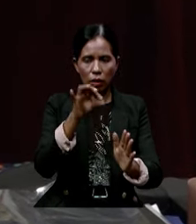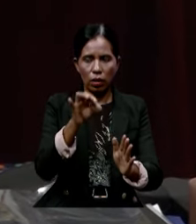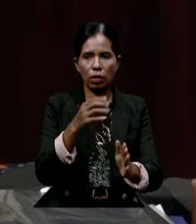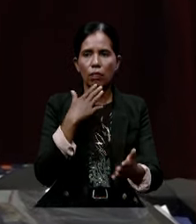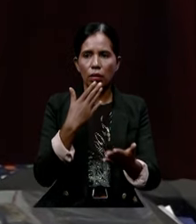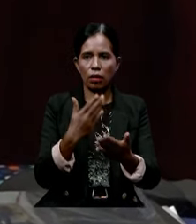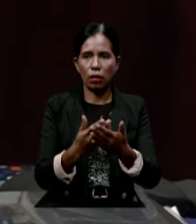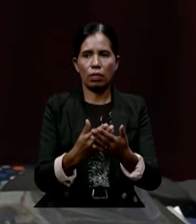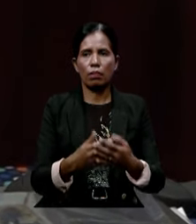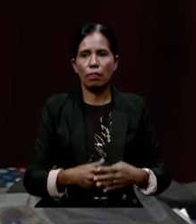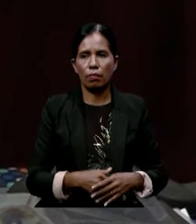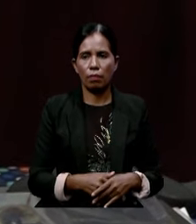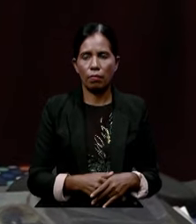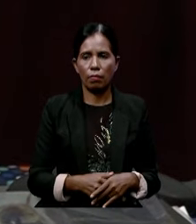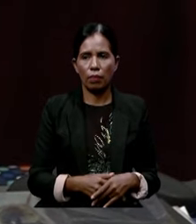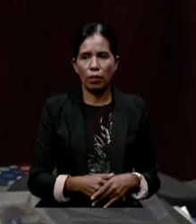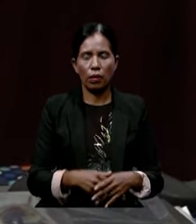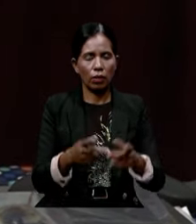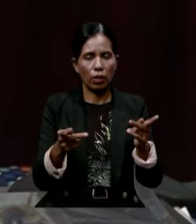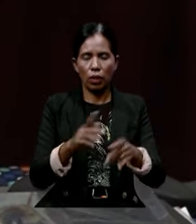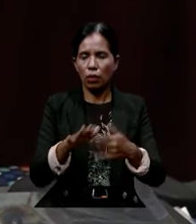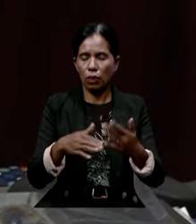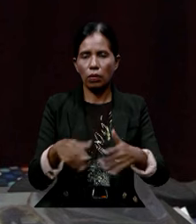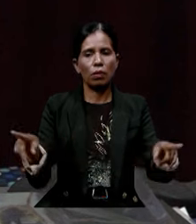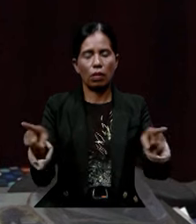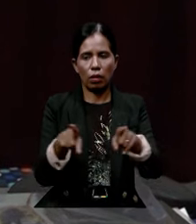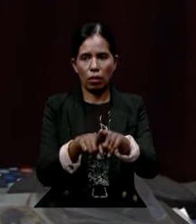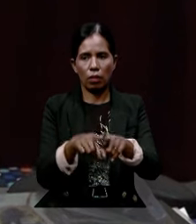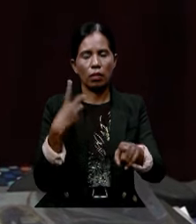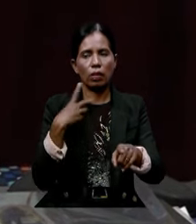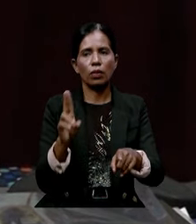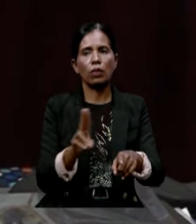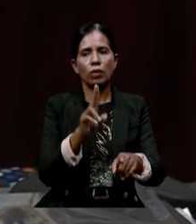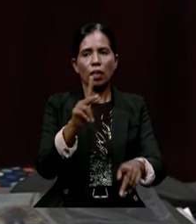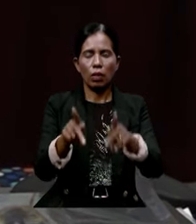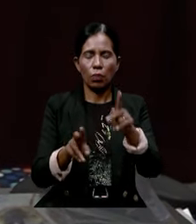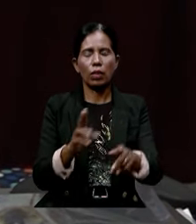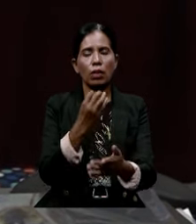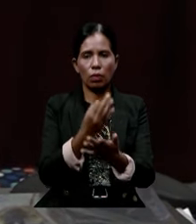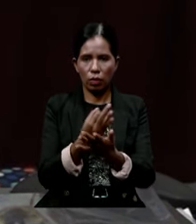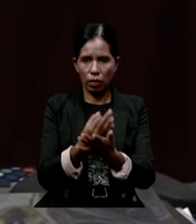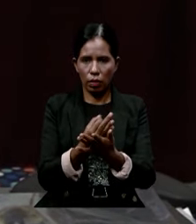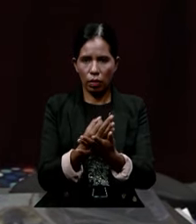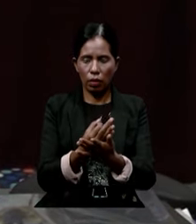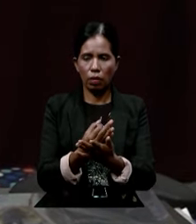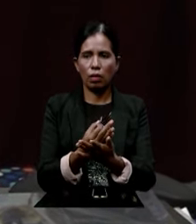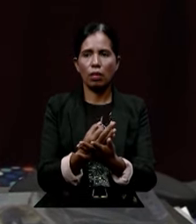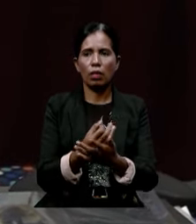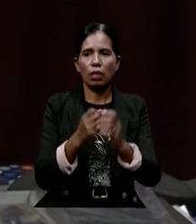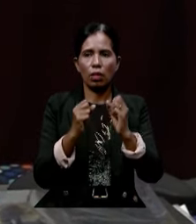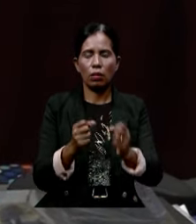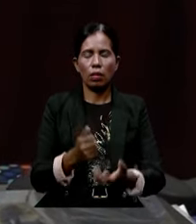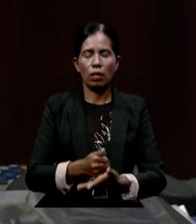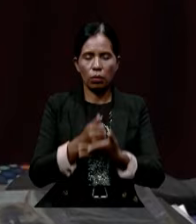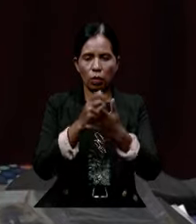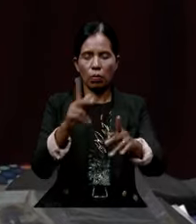dia. Não é? Não fazem tudo nessa. E está usa povo não ouça. Para tu servir o